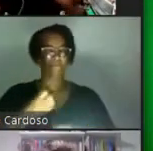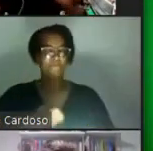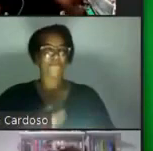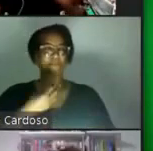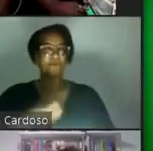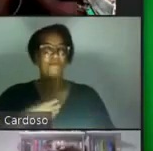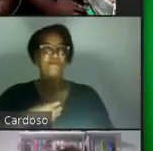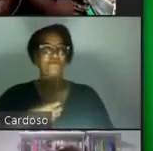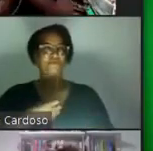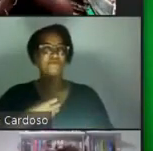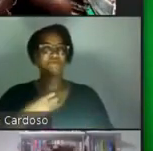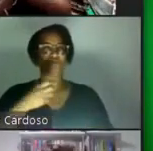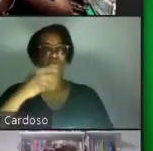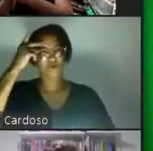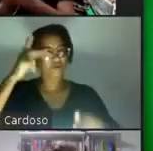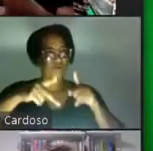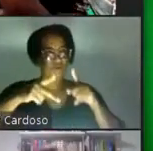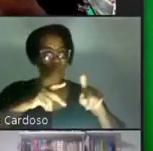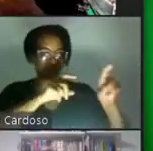Viva!